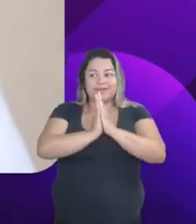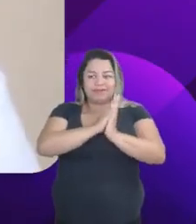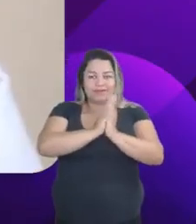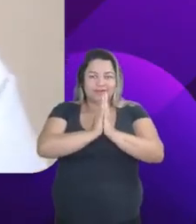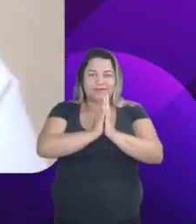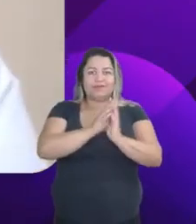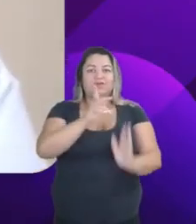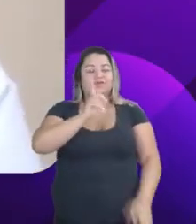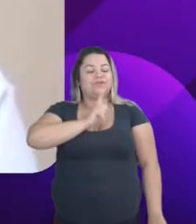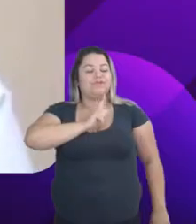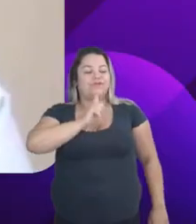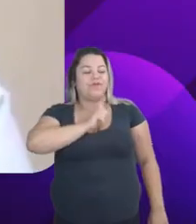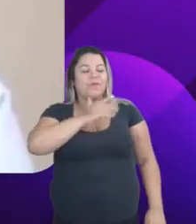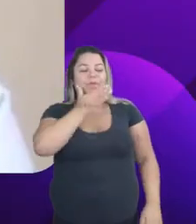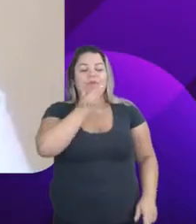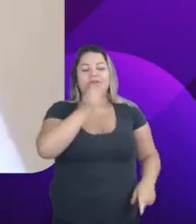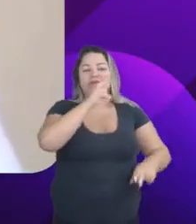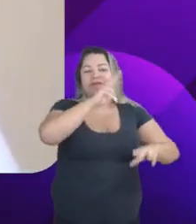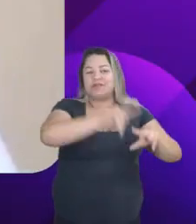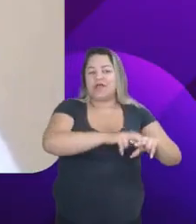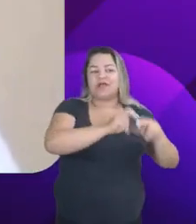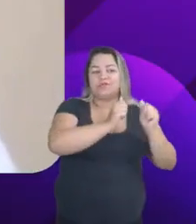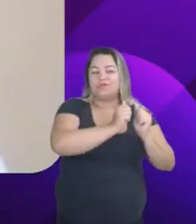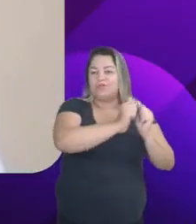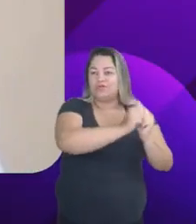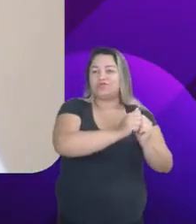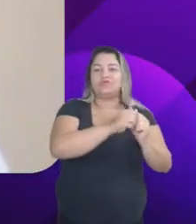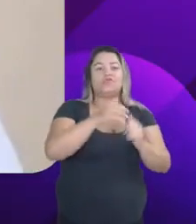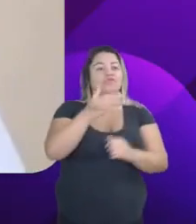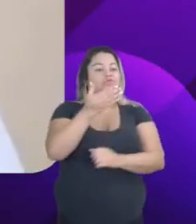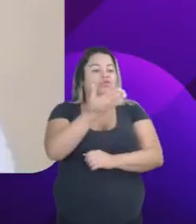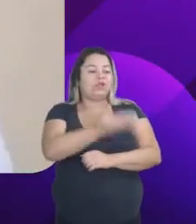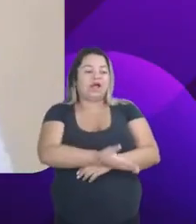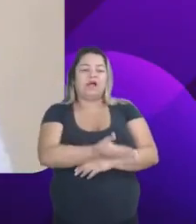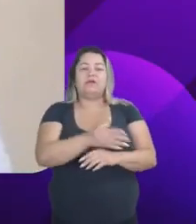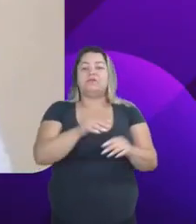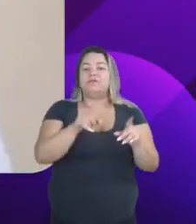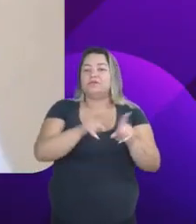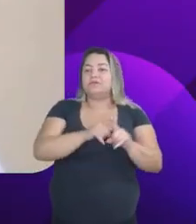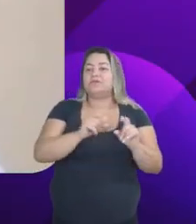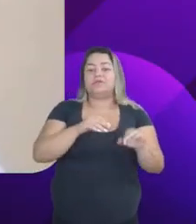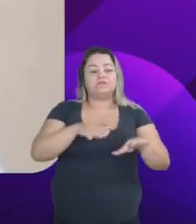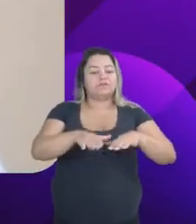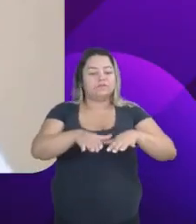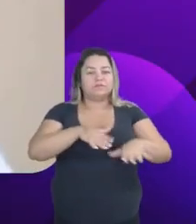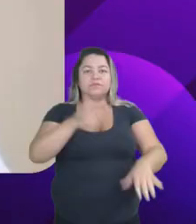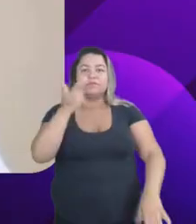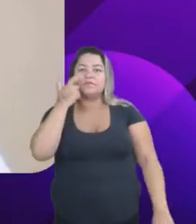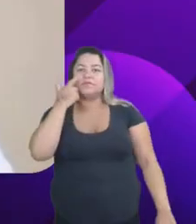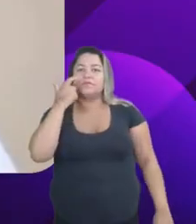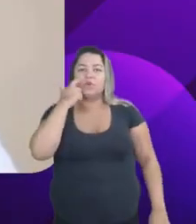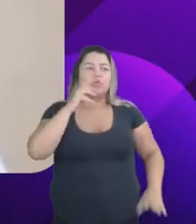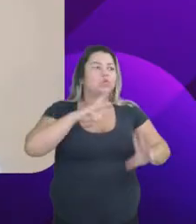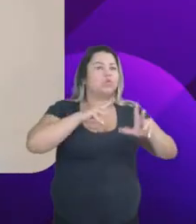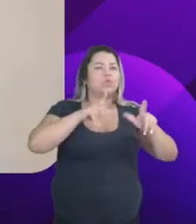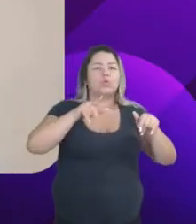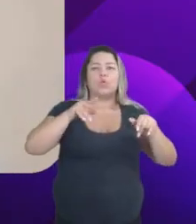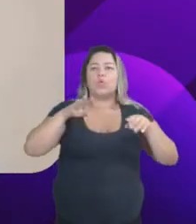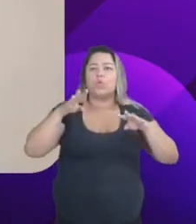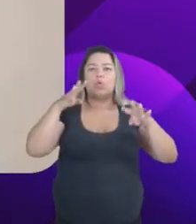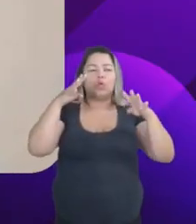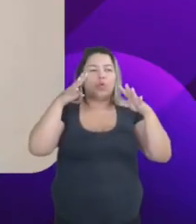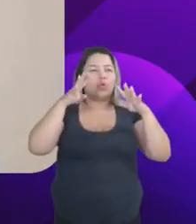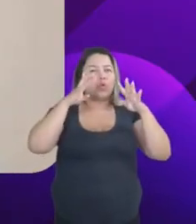menino sentadinho do lado, na sala, no teatro, no cinema, sem se movimentar, prestando atenção em tudo que a gente